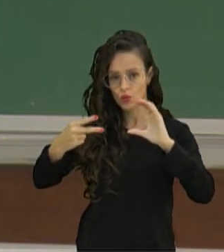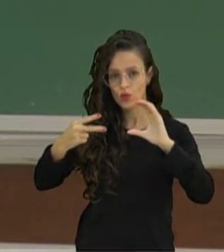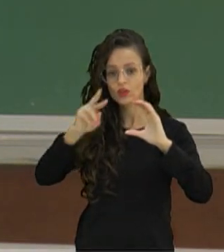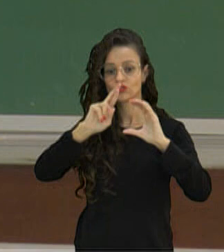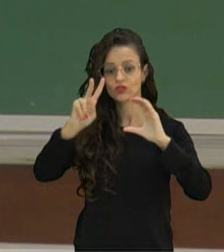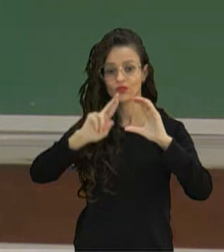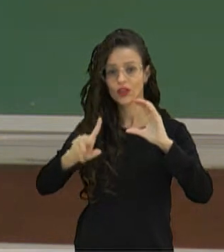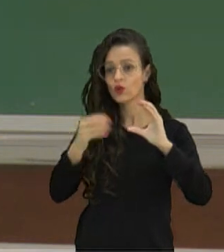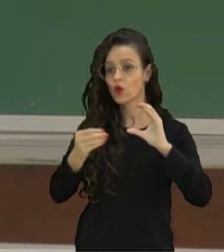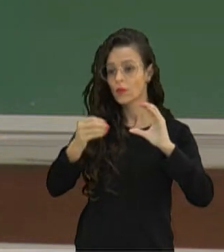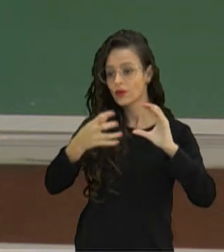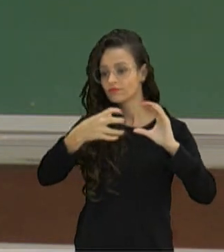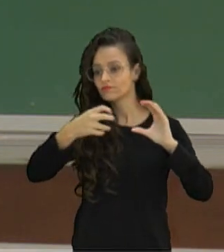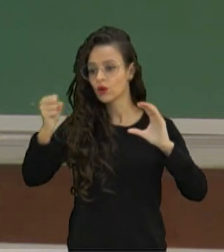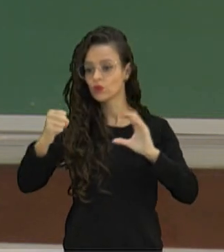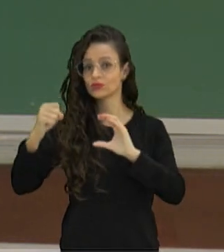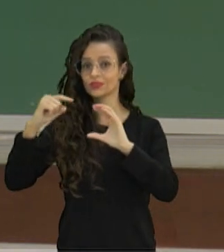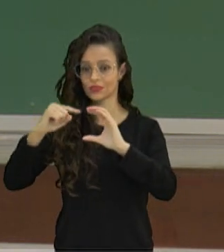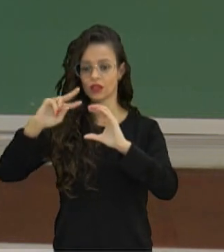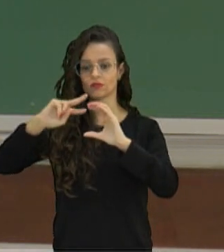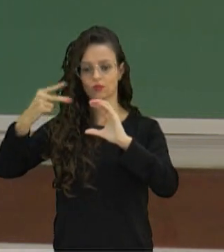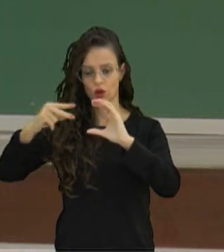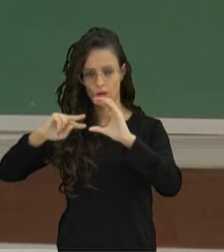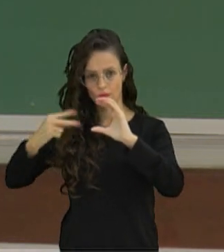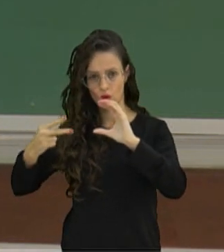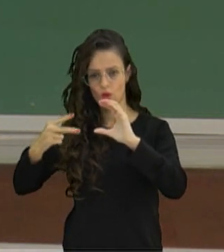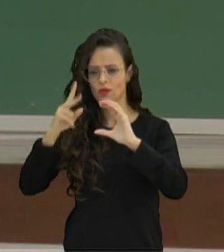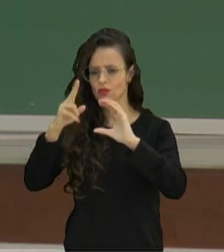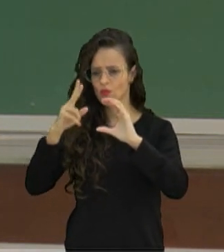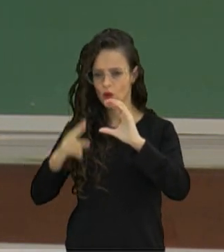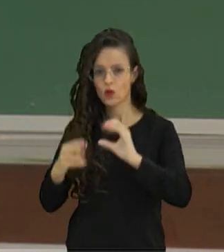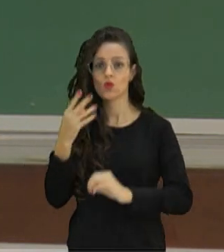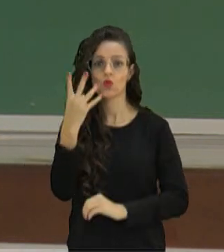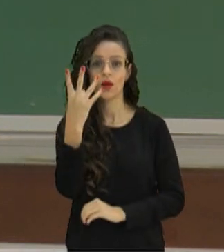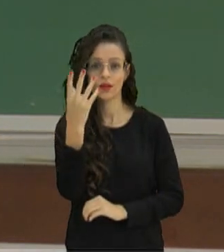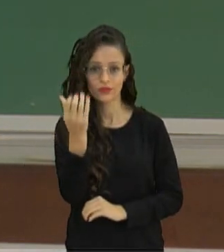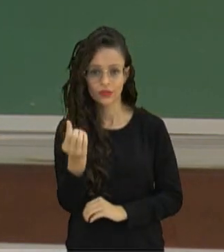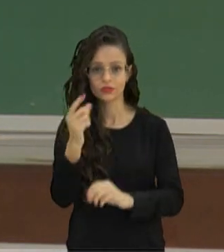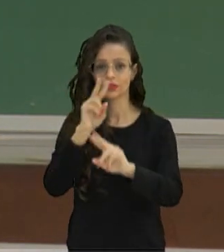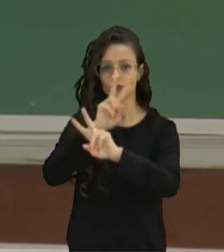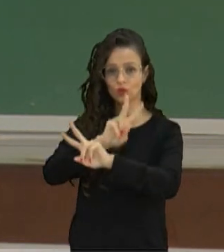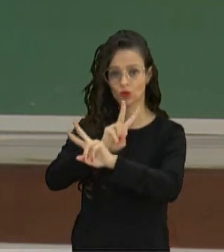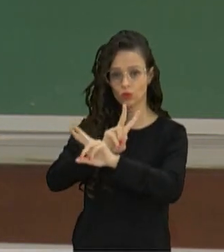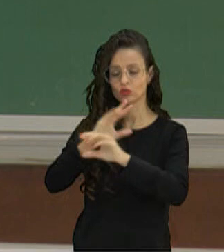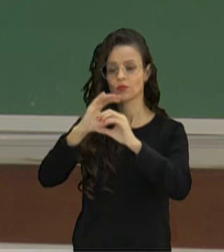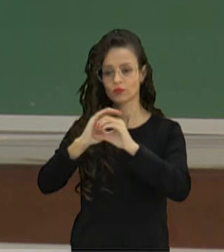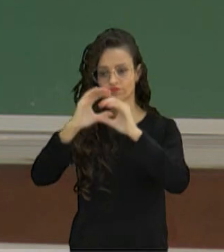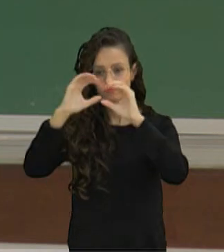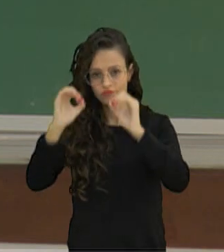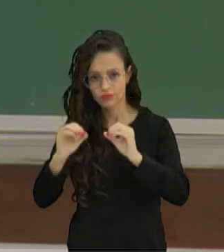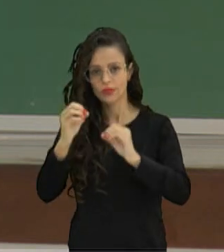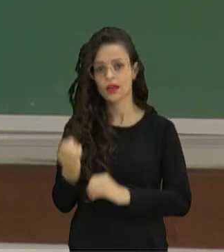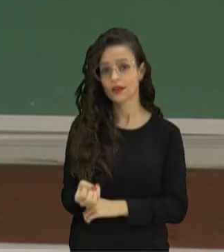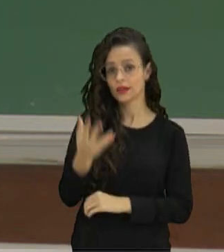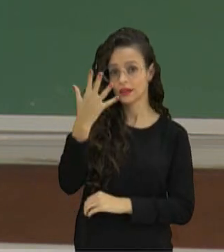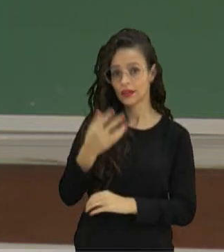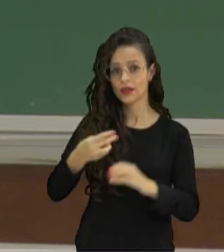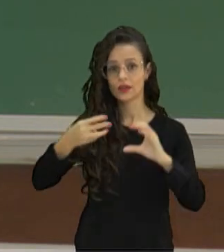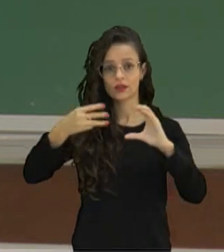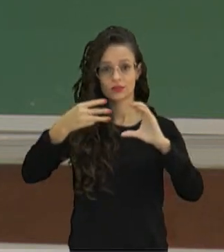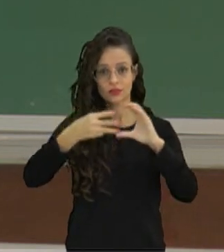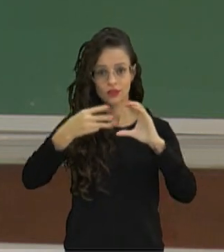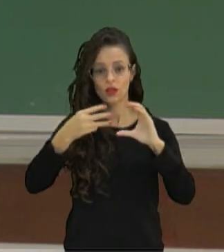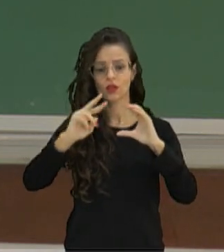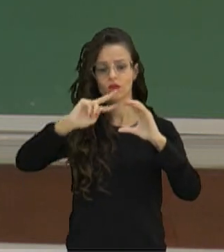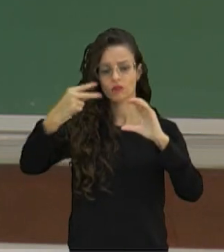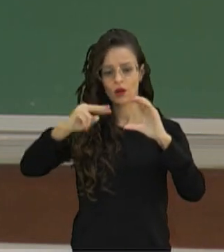ou seja, a partir de células com 46 cromossomos que entram em divisão, nós temos as células haploides com